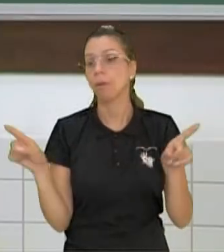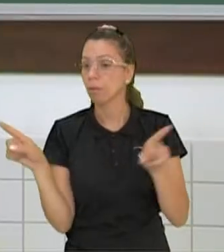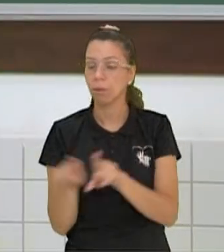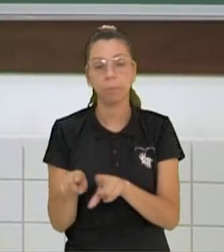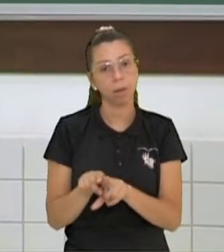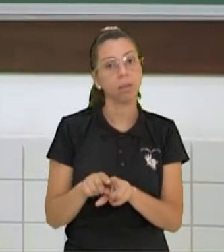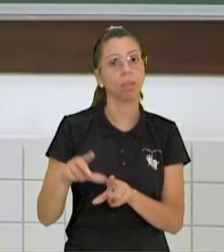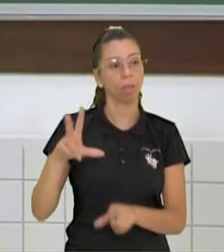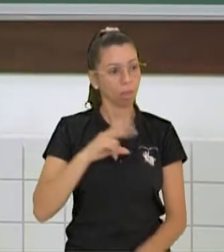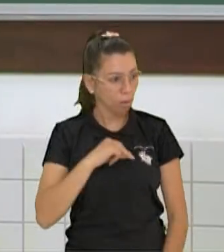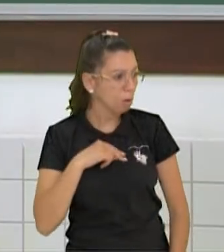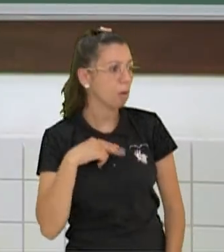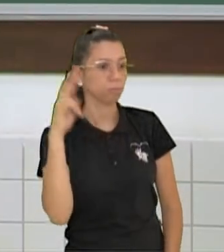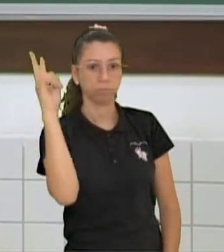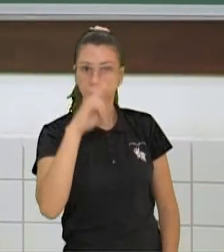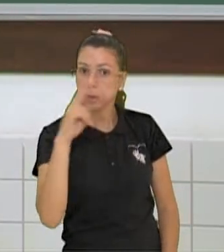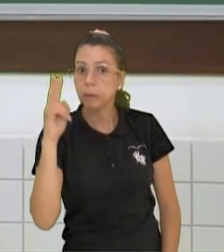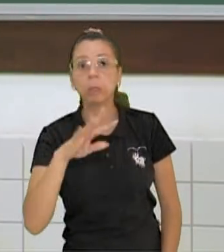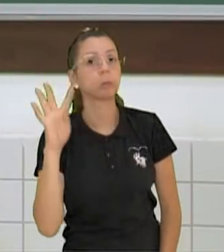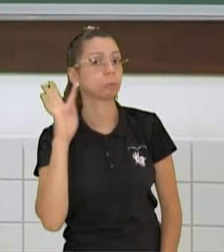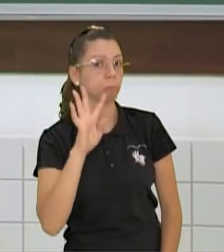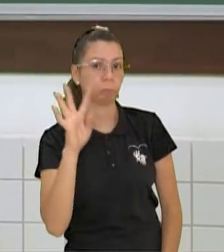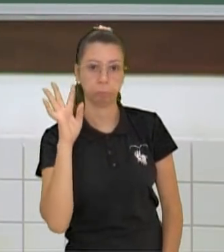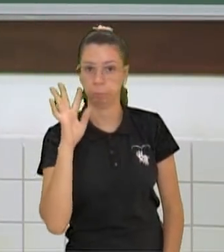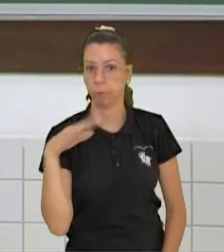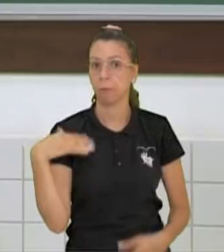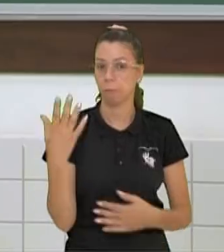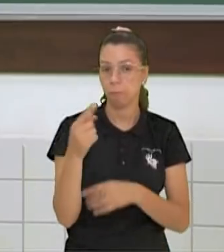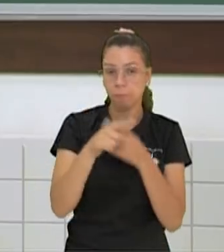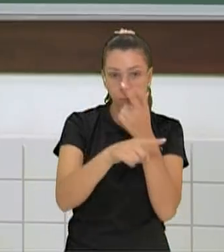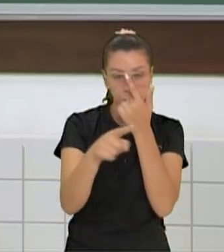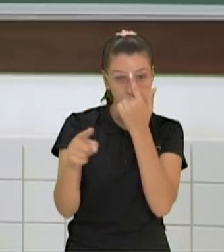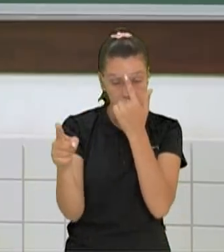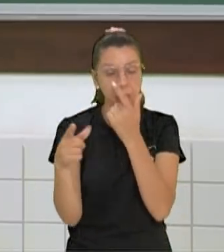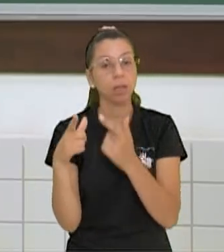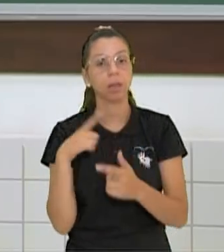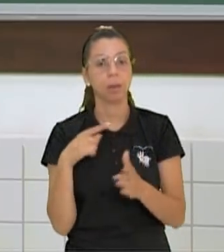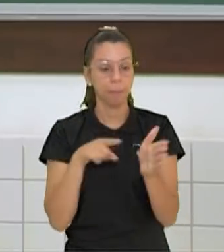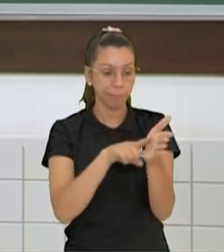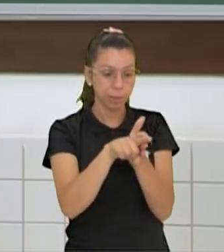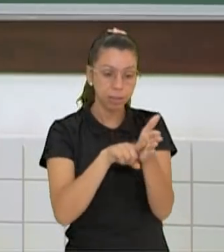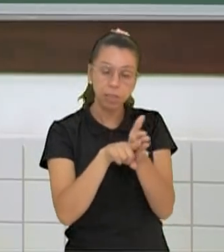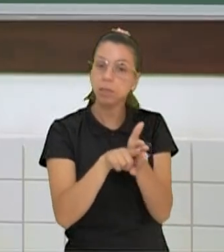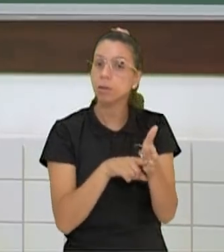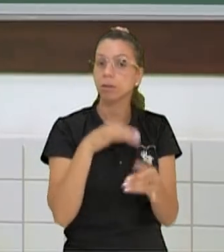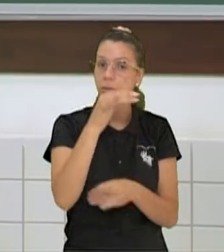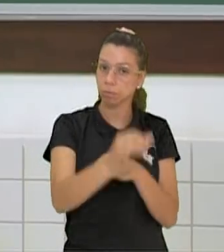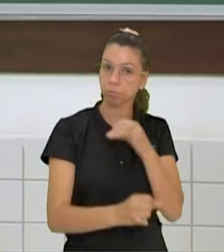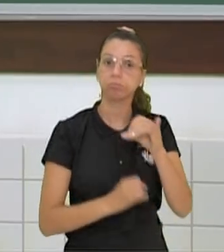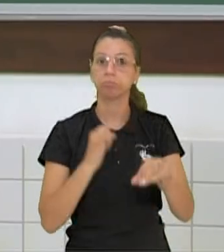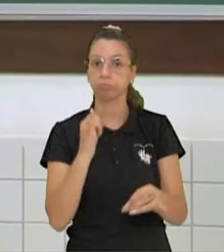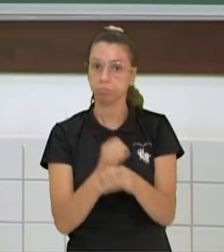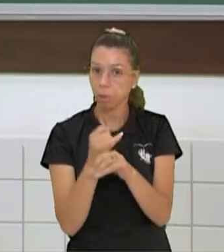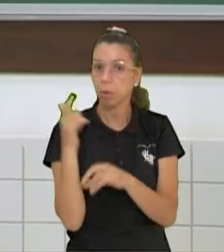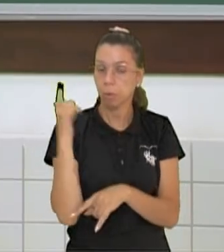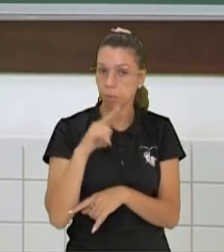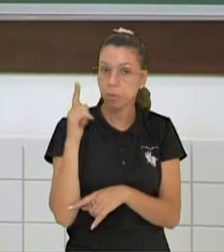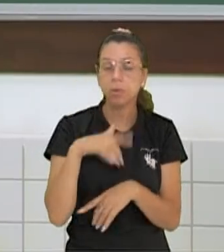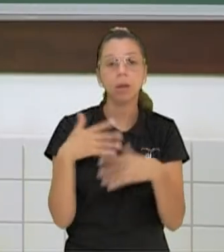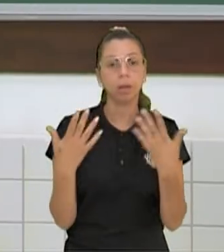umas histórias muito bacanas. Quem tem condições de estar aí na internet, quem tem condições de pesquisar, vale a